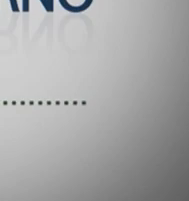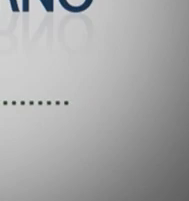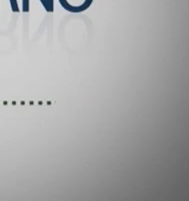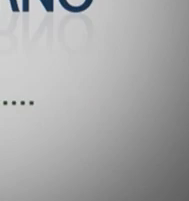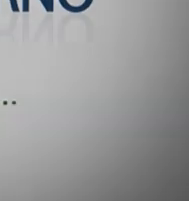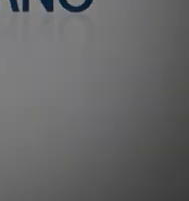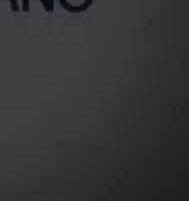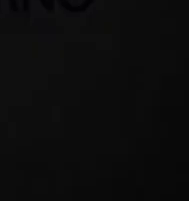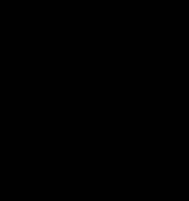E aí